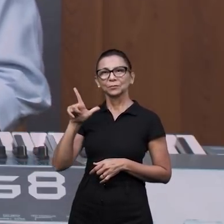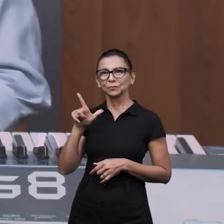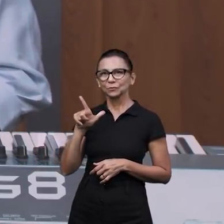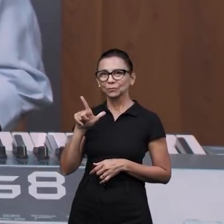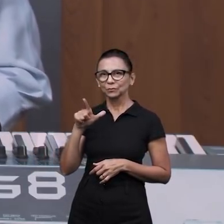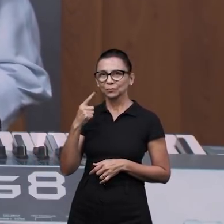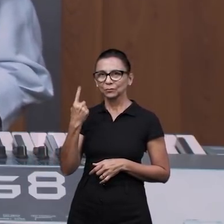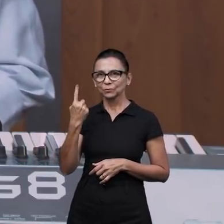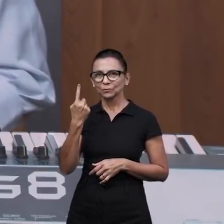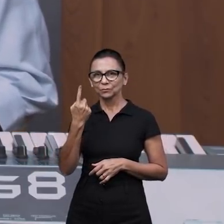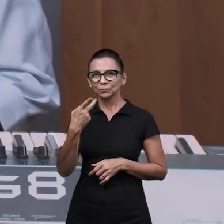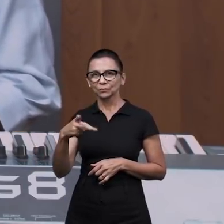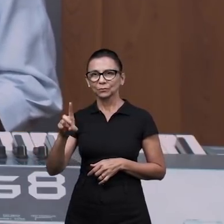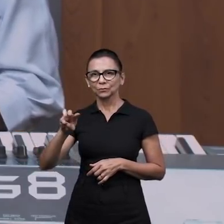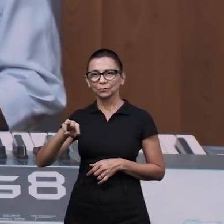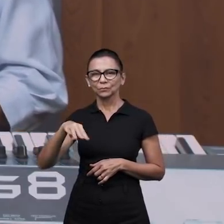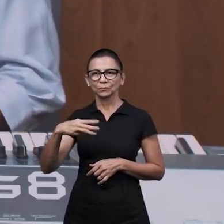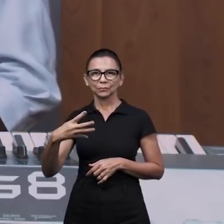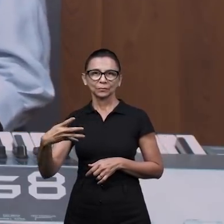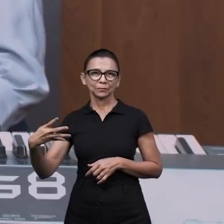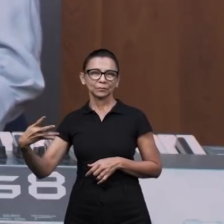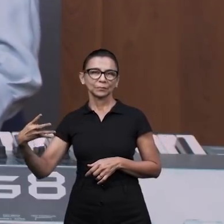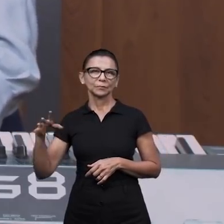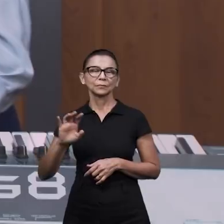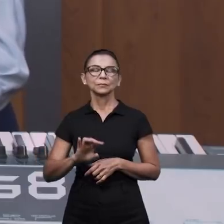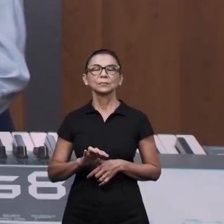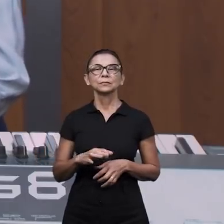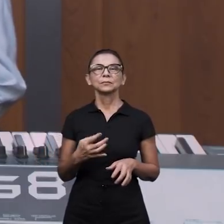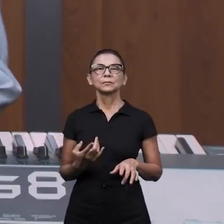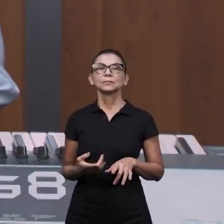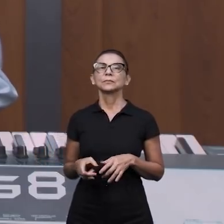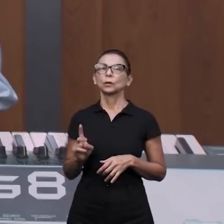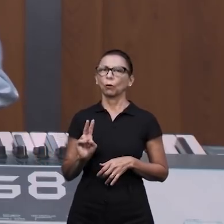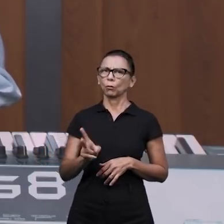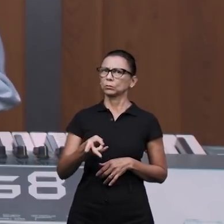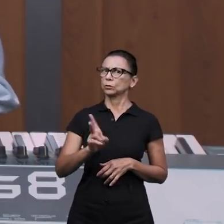sol. 1, 2, 3, 4. Si.